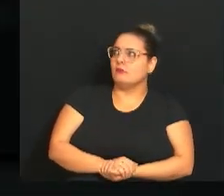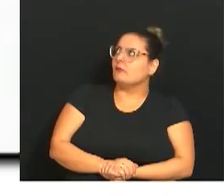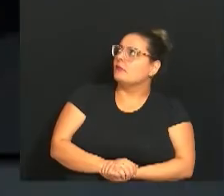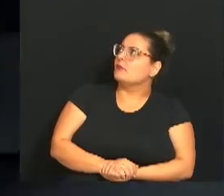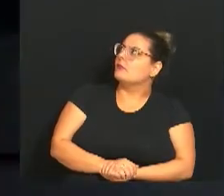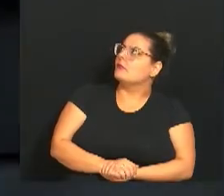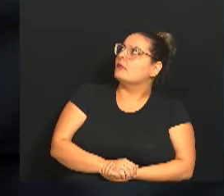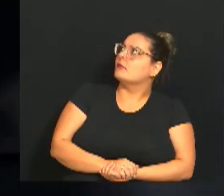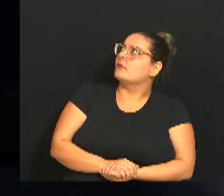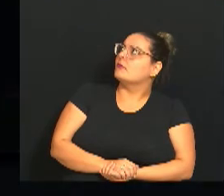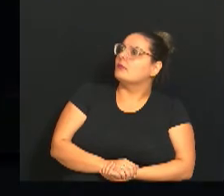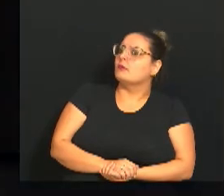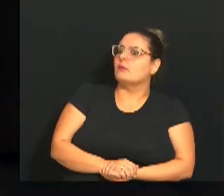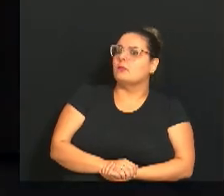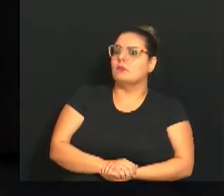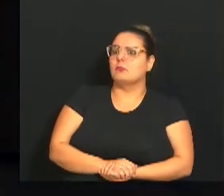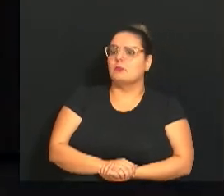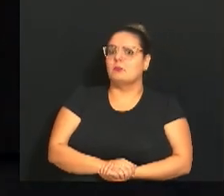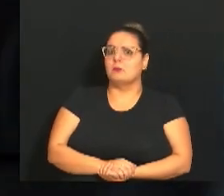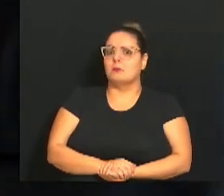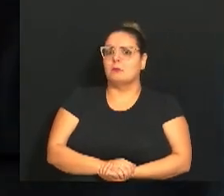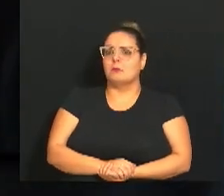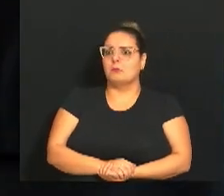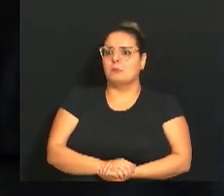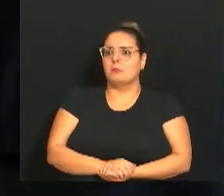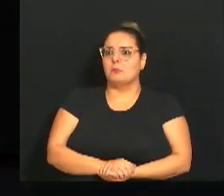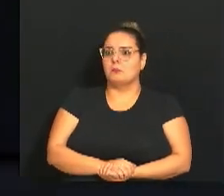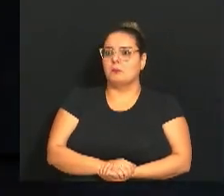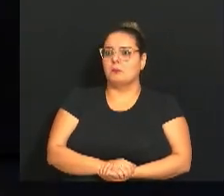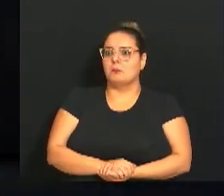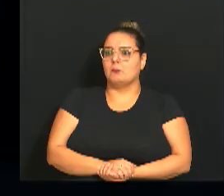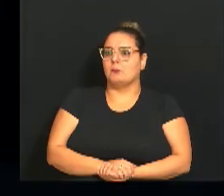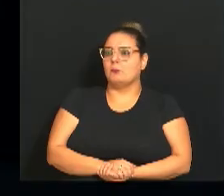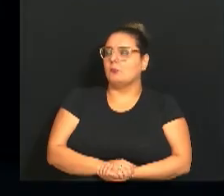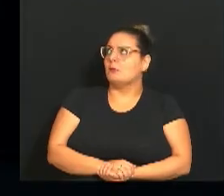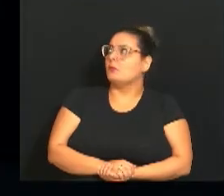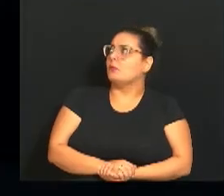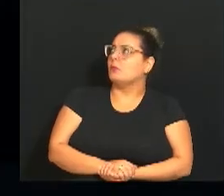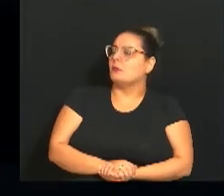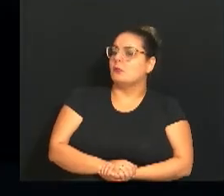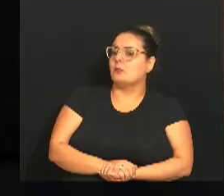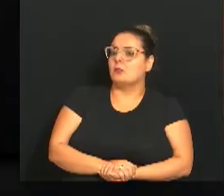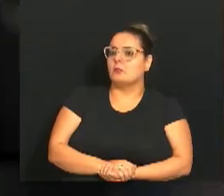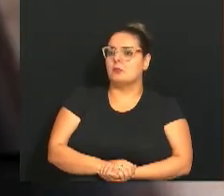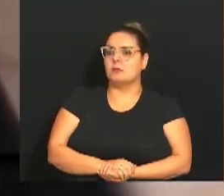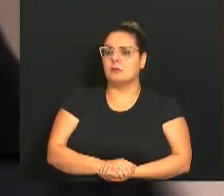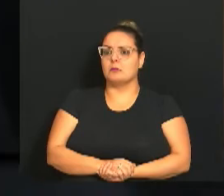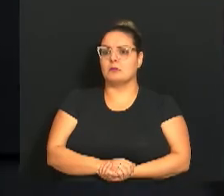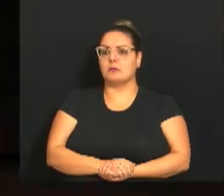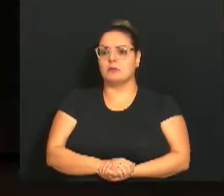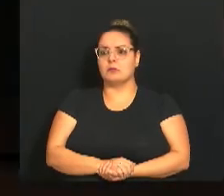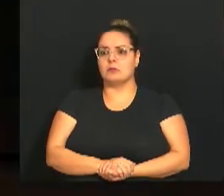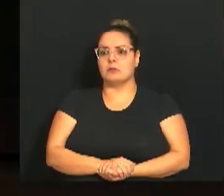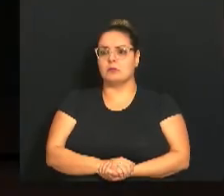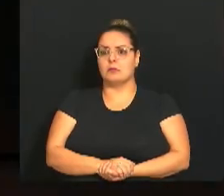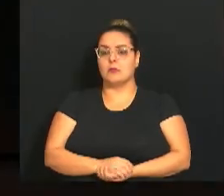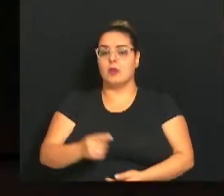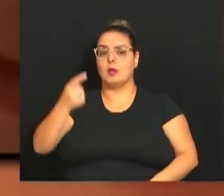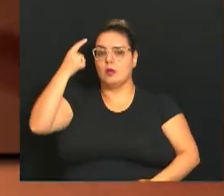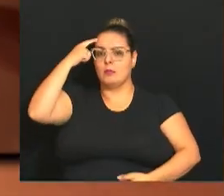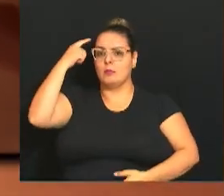Um dos pais terão que morrer antes que você faça alguma coisa. Mariane! Pense na sua